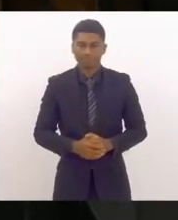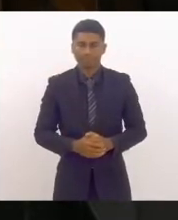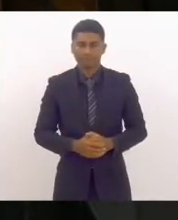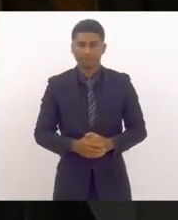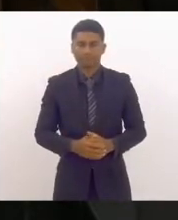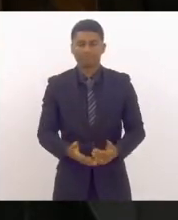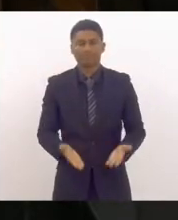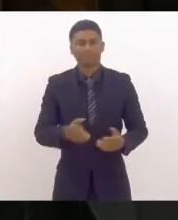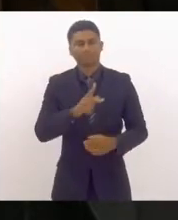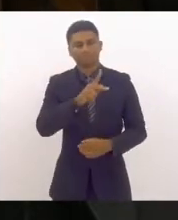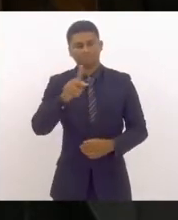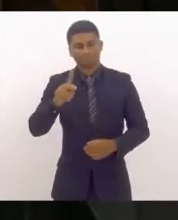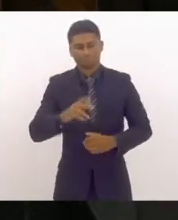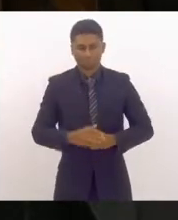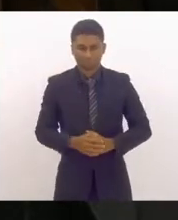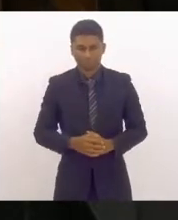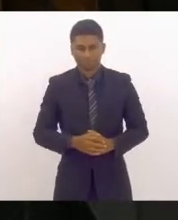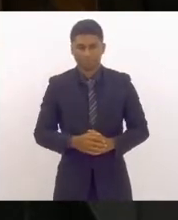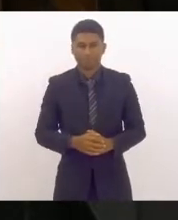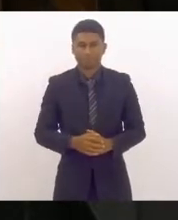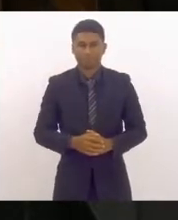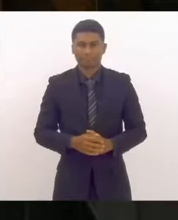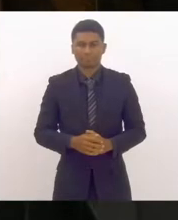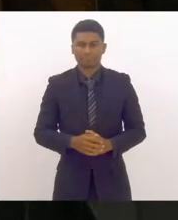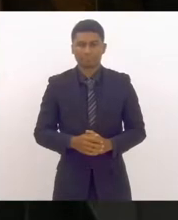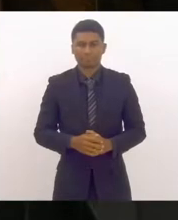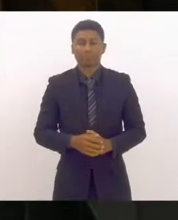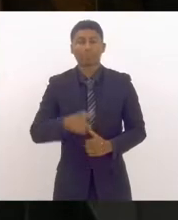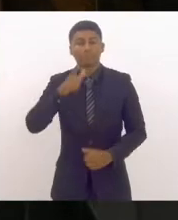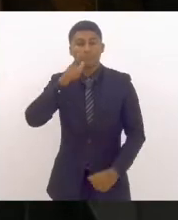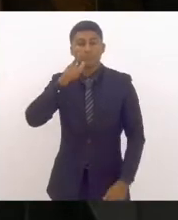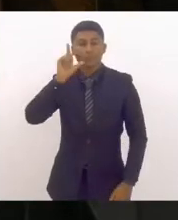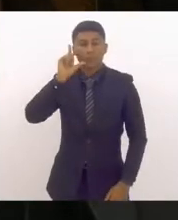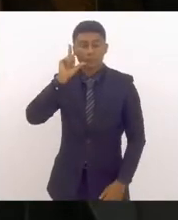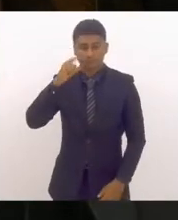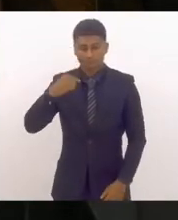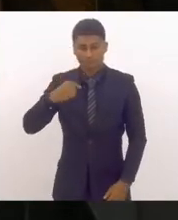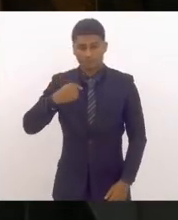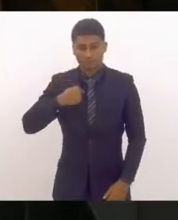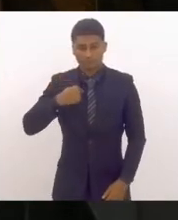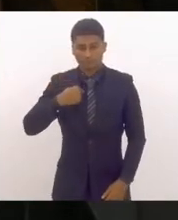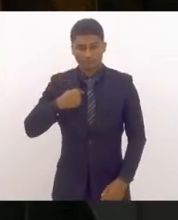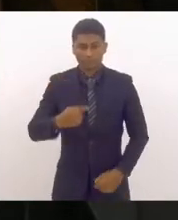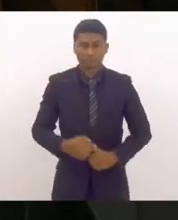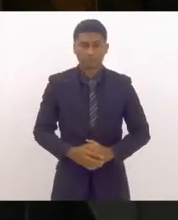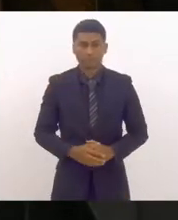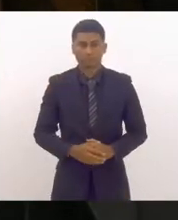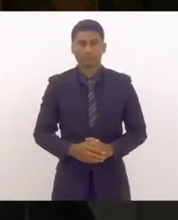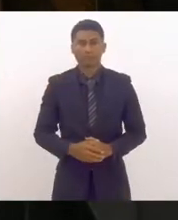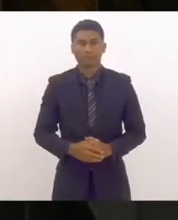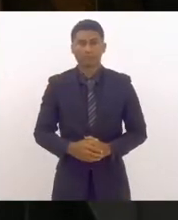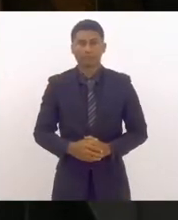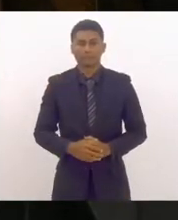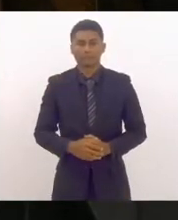é só presidente e eu ontem se